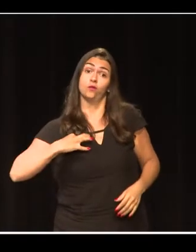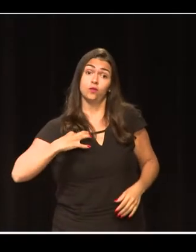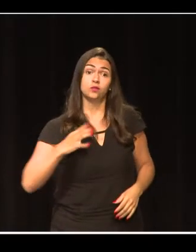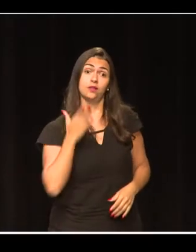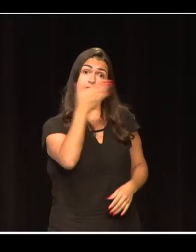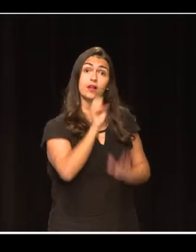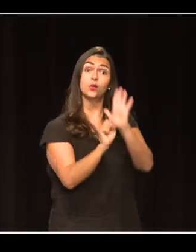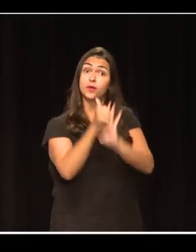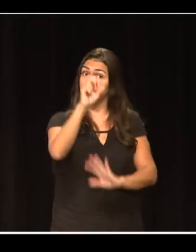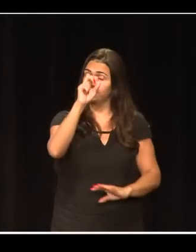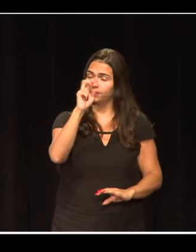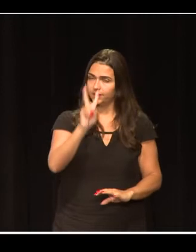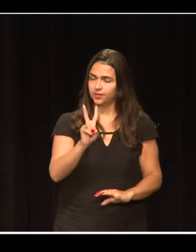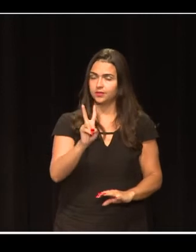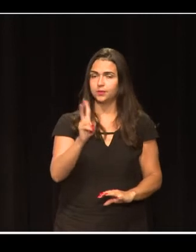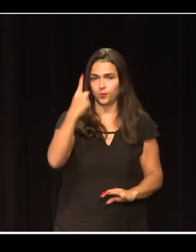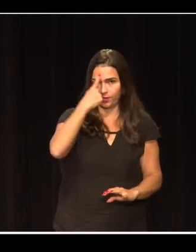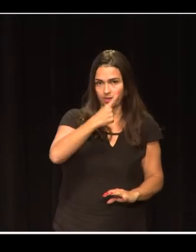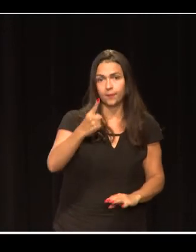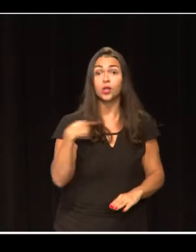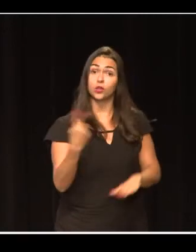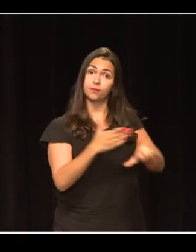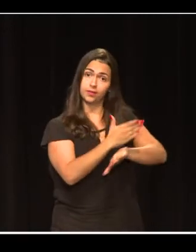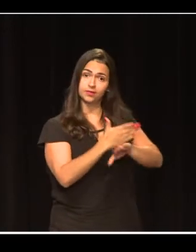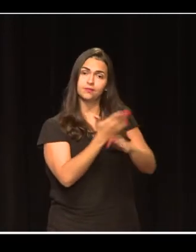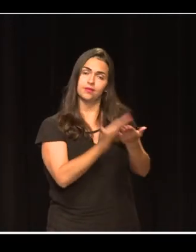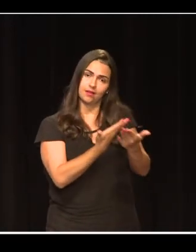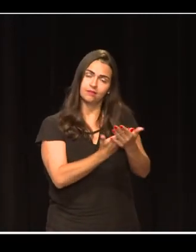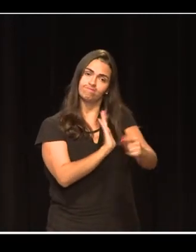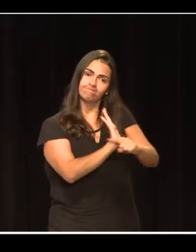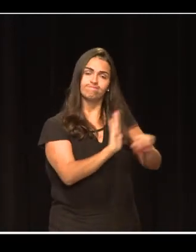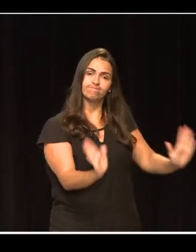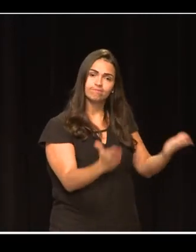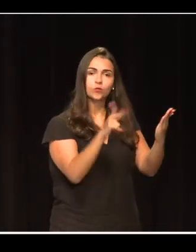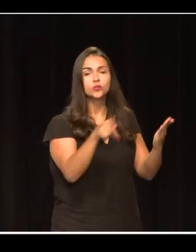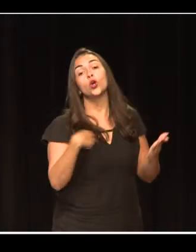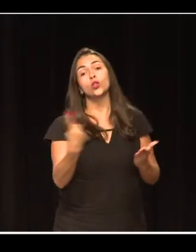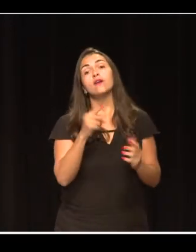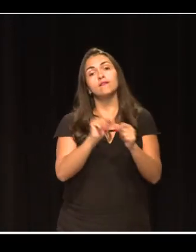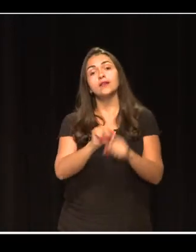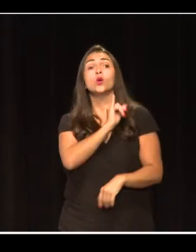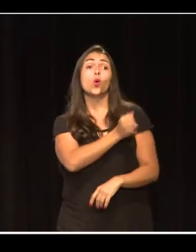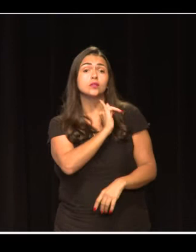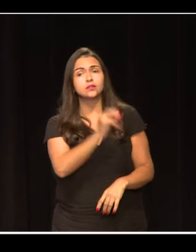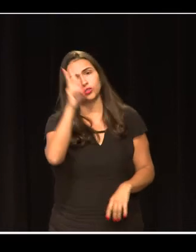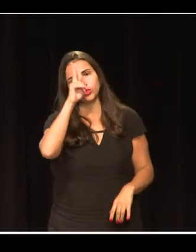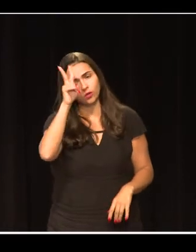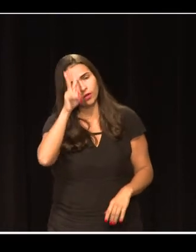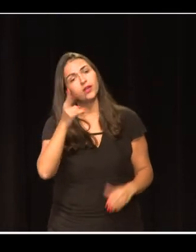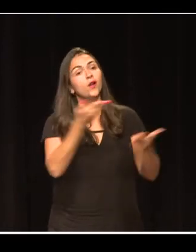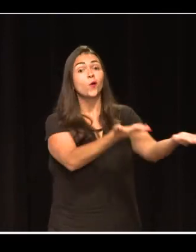também participando das aulas. Então, a gente faz contação de história, a gente convida os